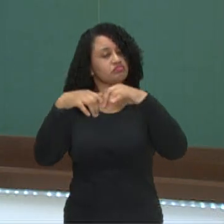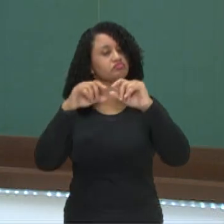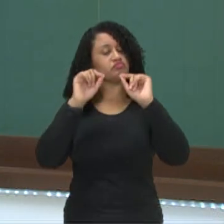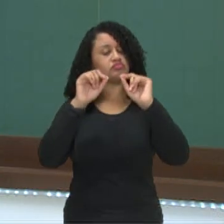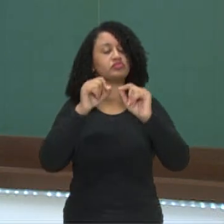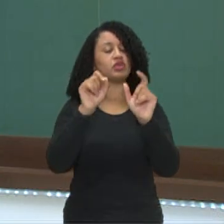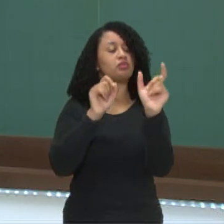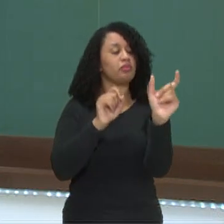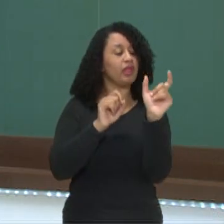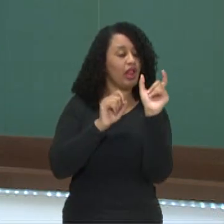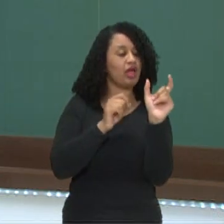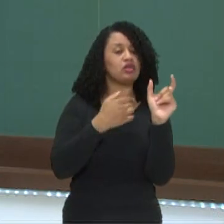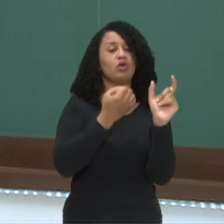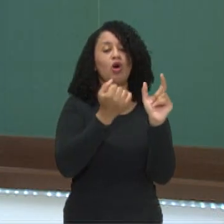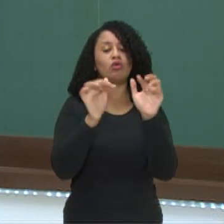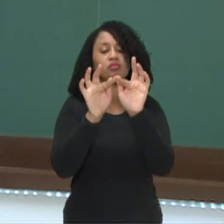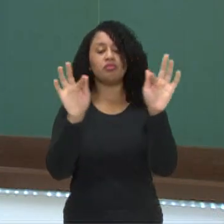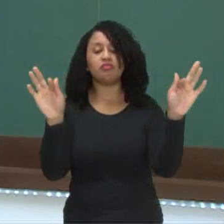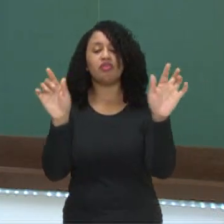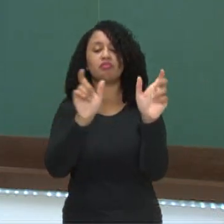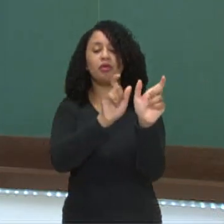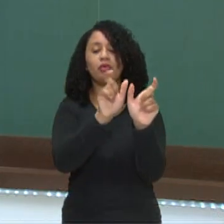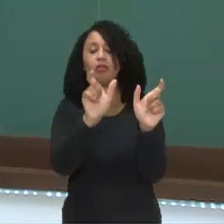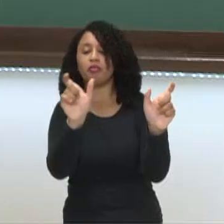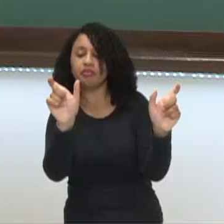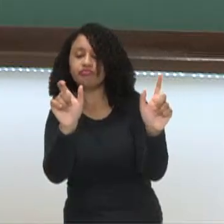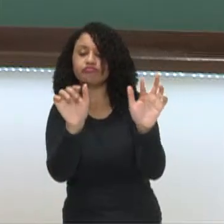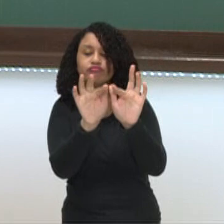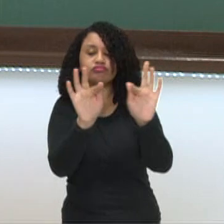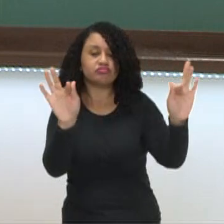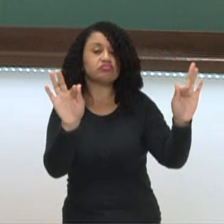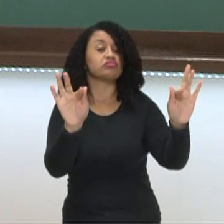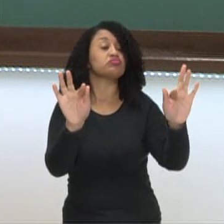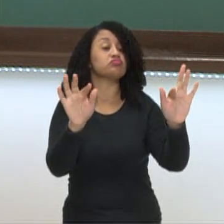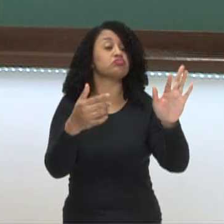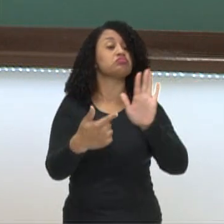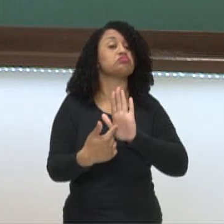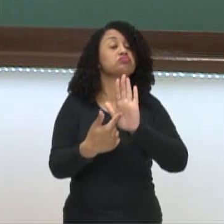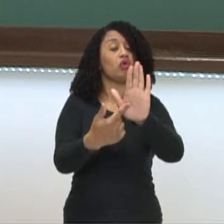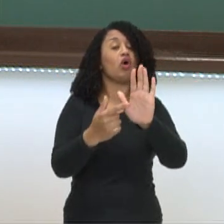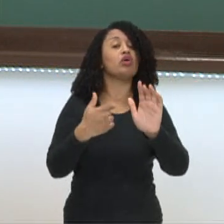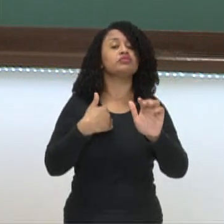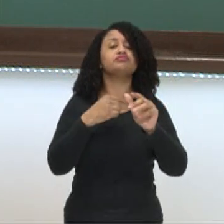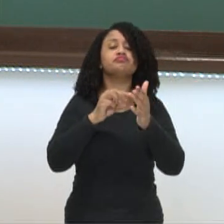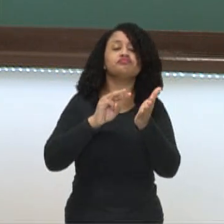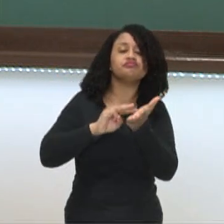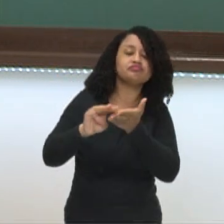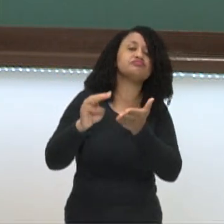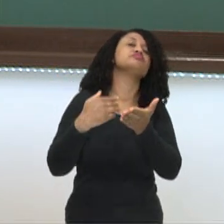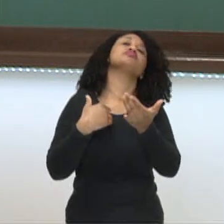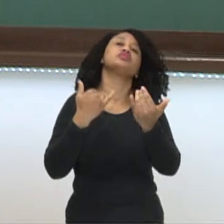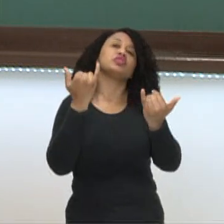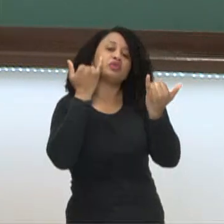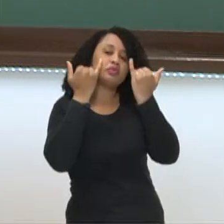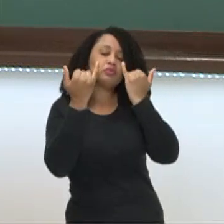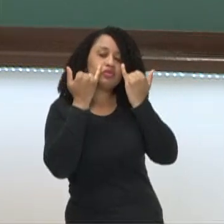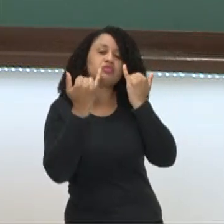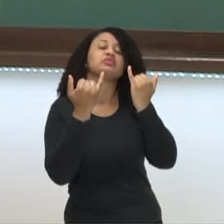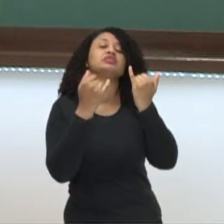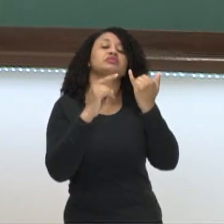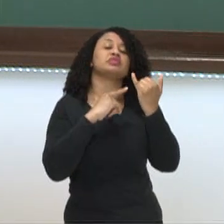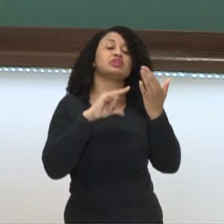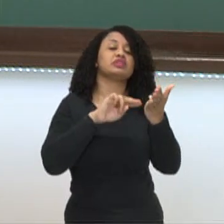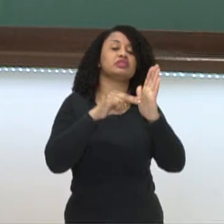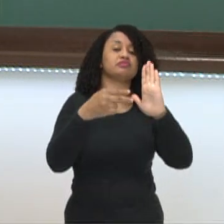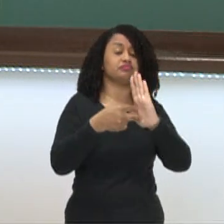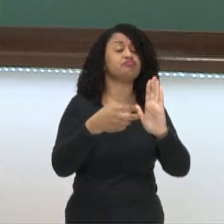palavra ou um conjunto de palavras que expressa uma mensagem, uma informação que passa um